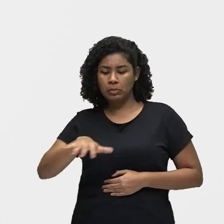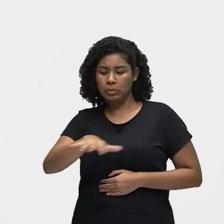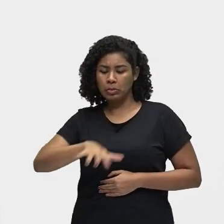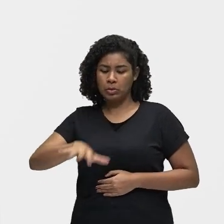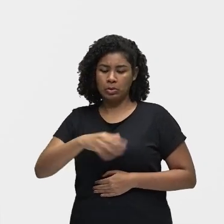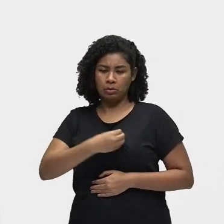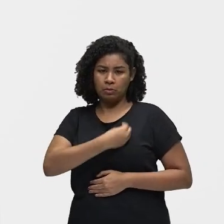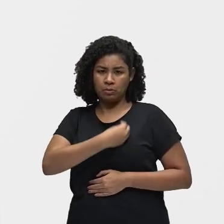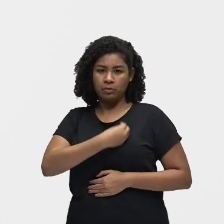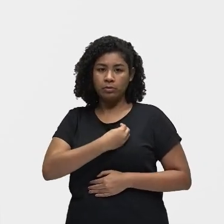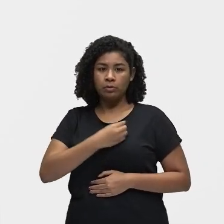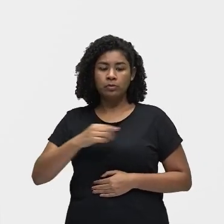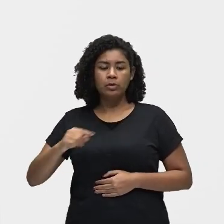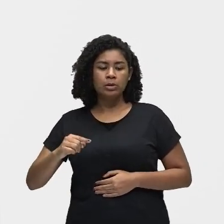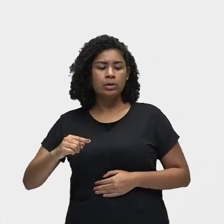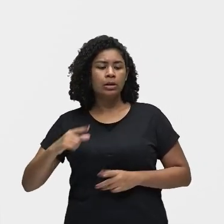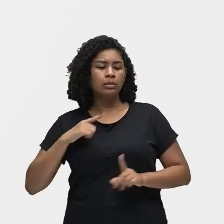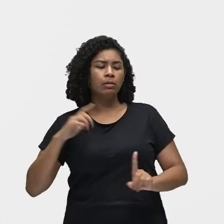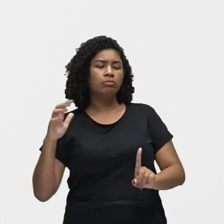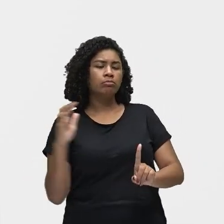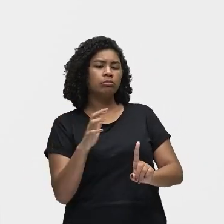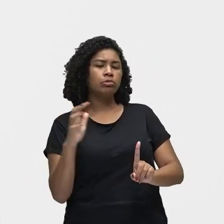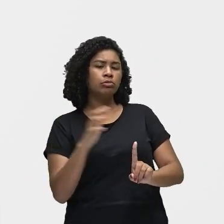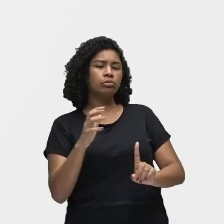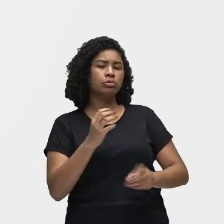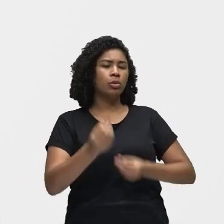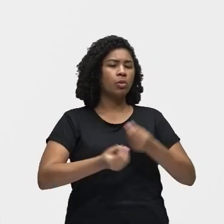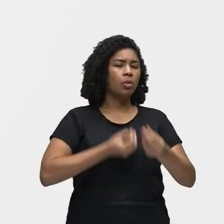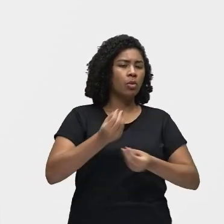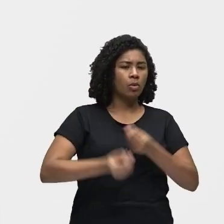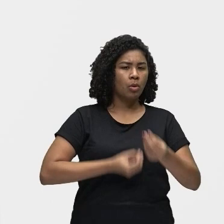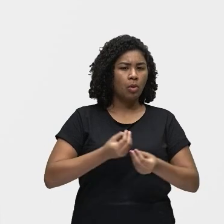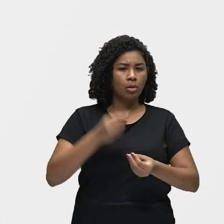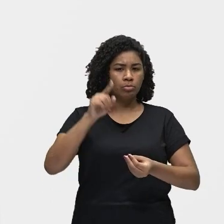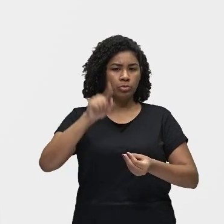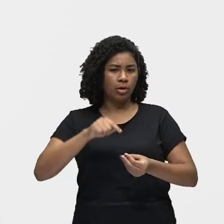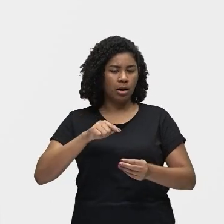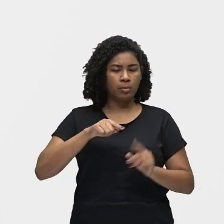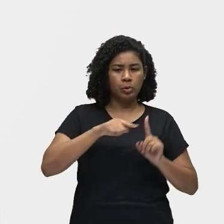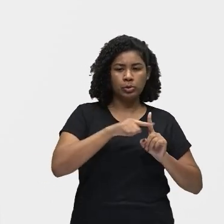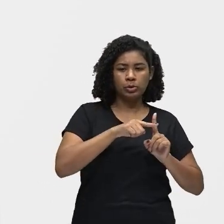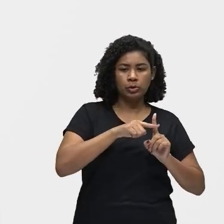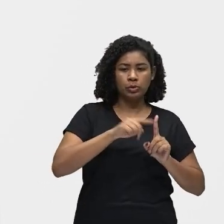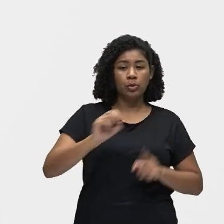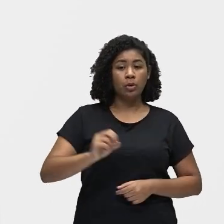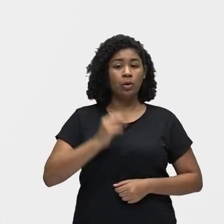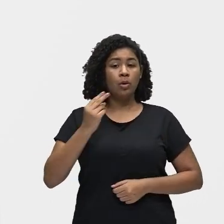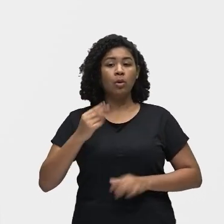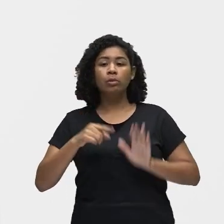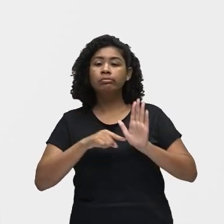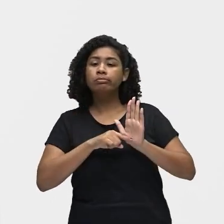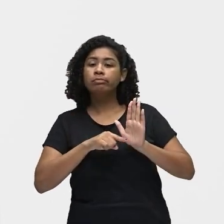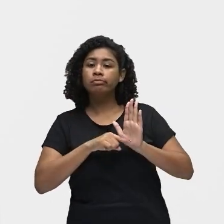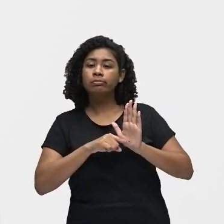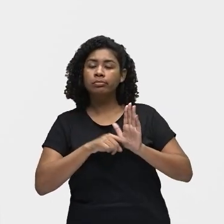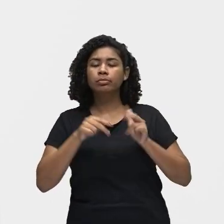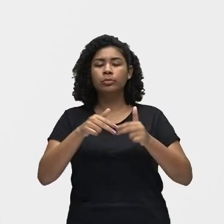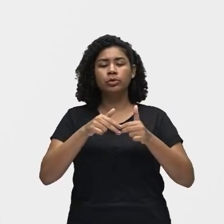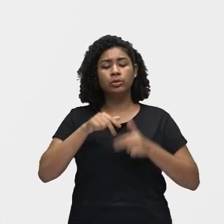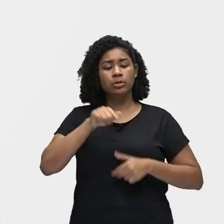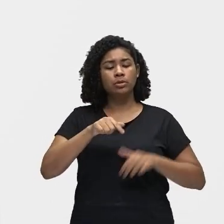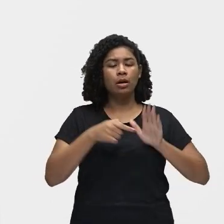Esse tipo de efeito, se é negativo ou se é positivo, é o que identifica, o